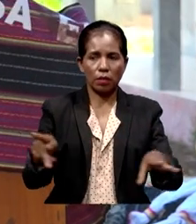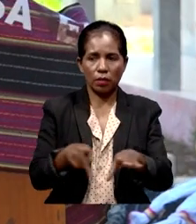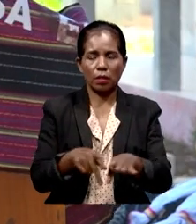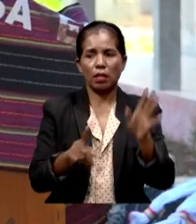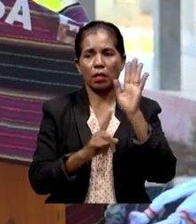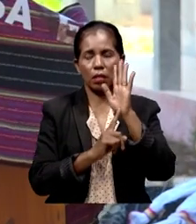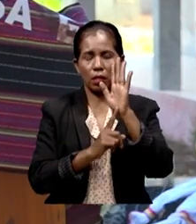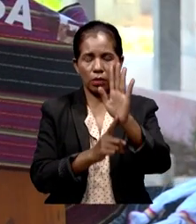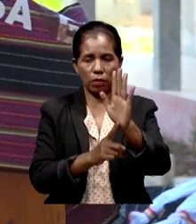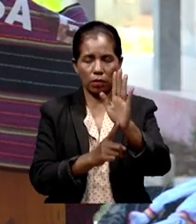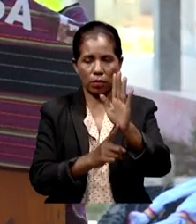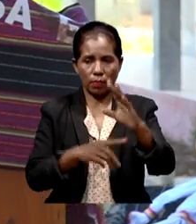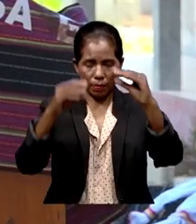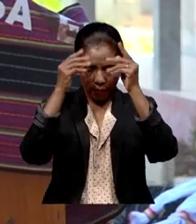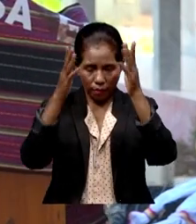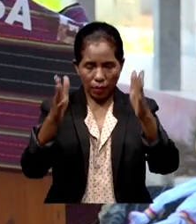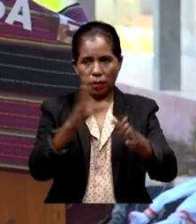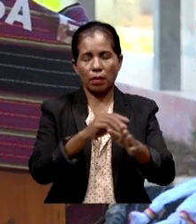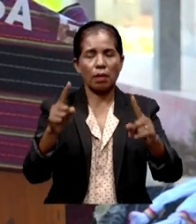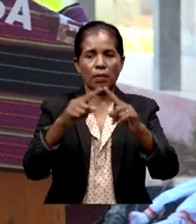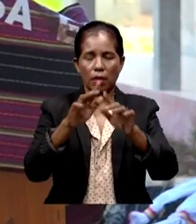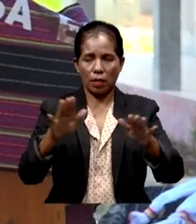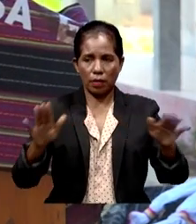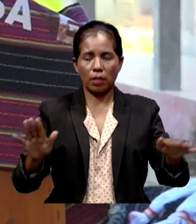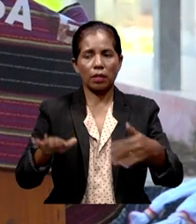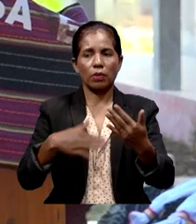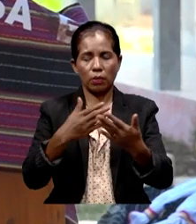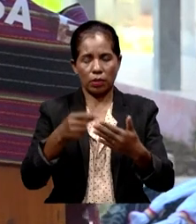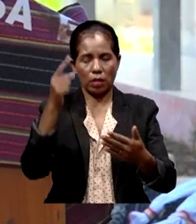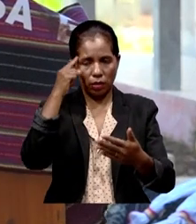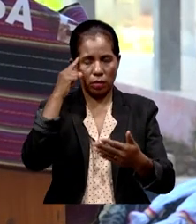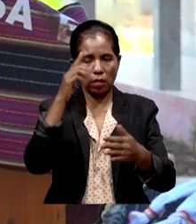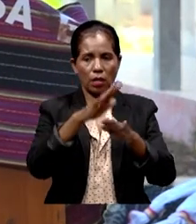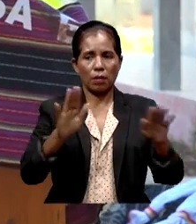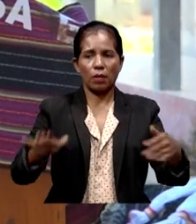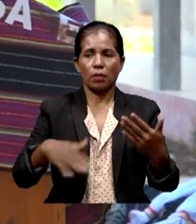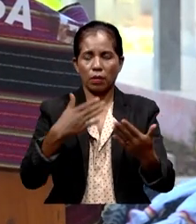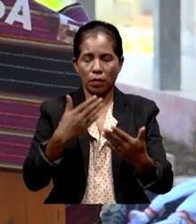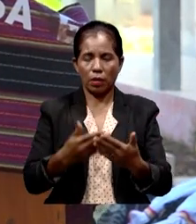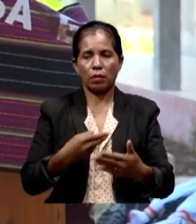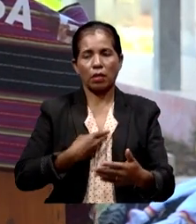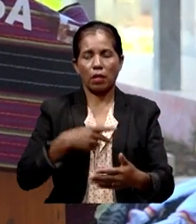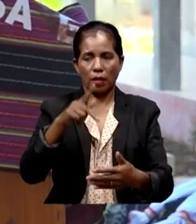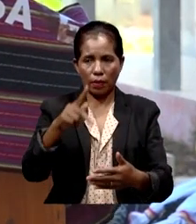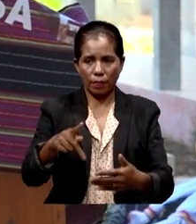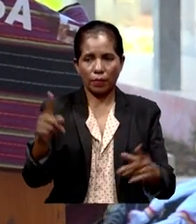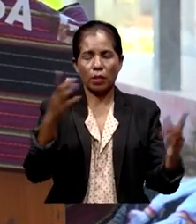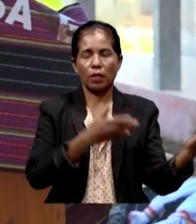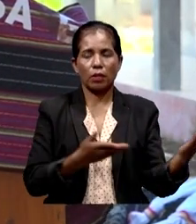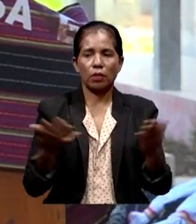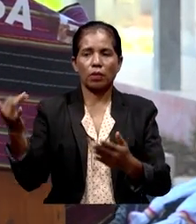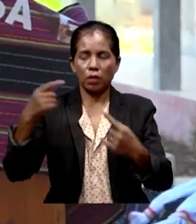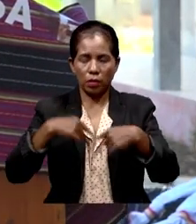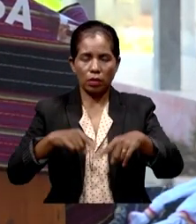nessa transformadora. Ba lavar itsira ninha mentalidade, lavar itsira ninha comportamento. No lori sira tu